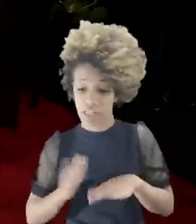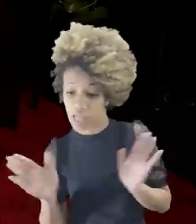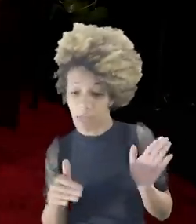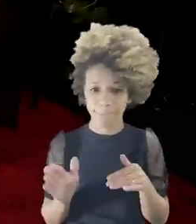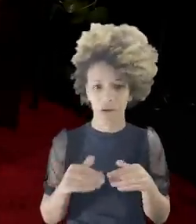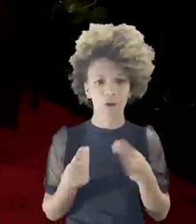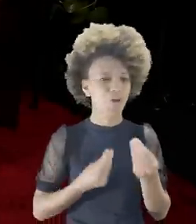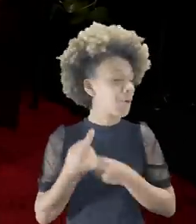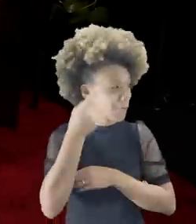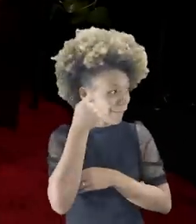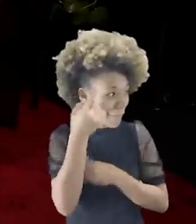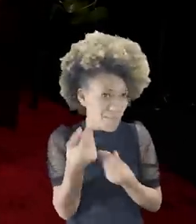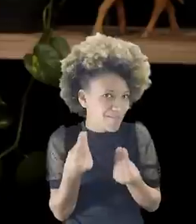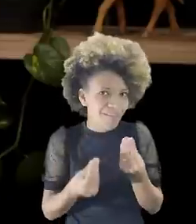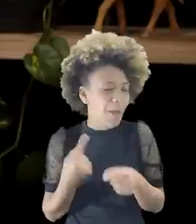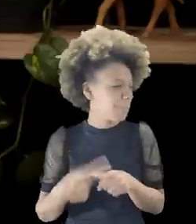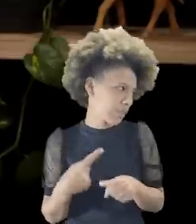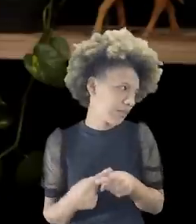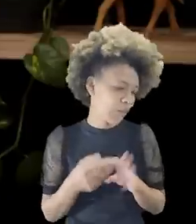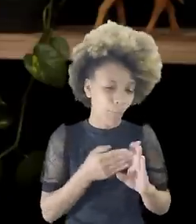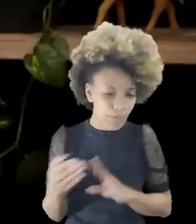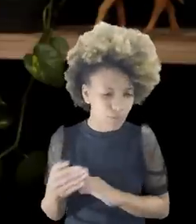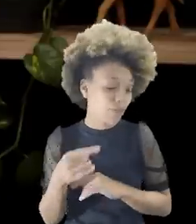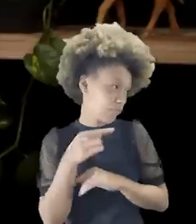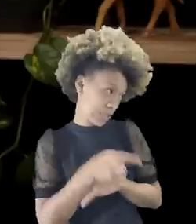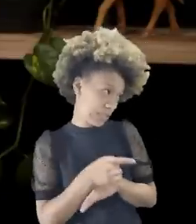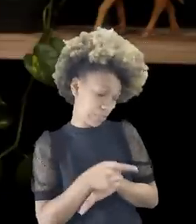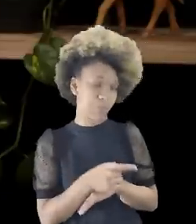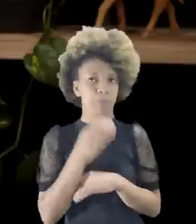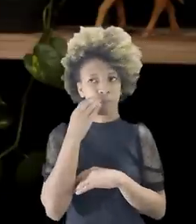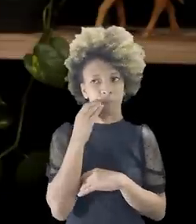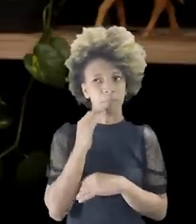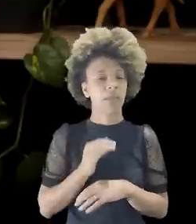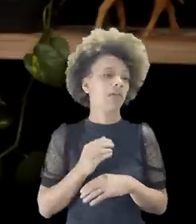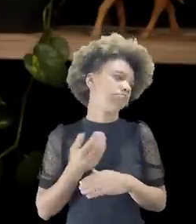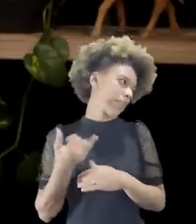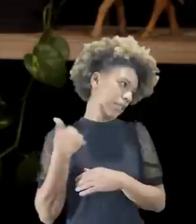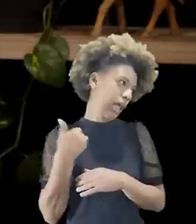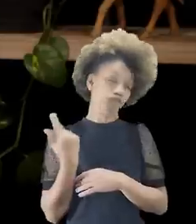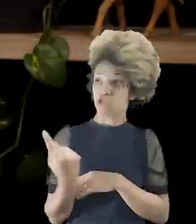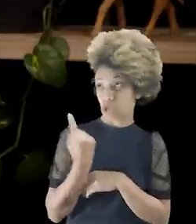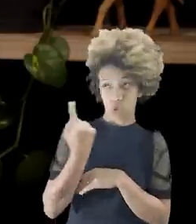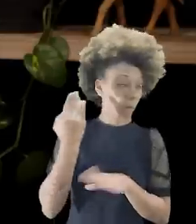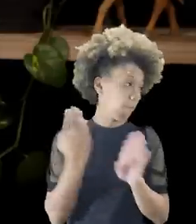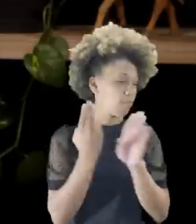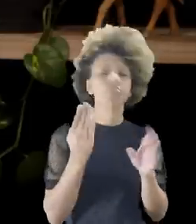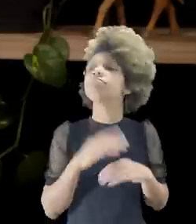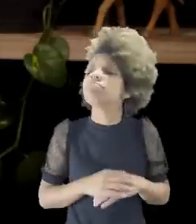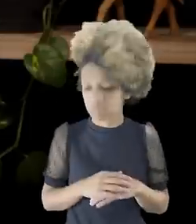é mas eu queria saber como é que é a tua cabeça porque assim em algum momento você era um cara que tava na tua cidade você descobriu que você é alto